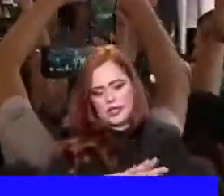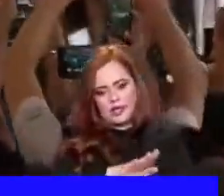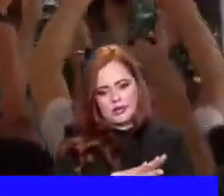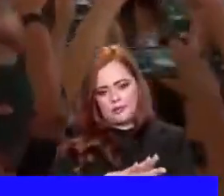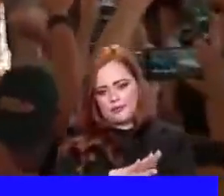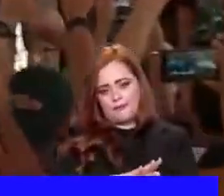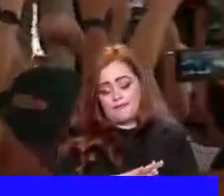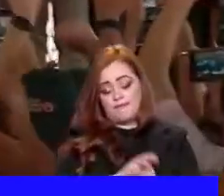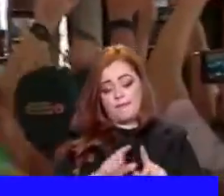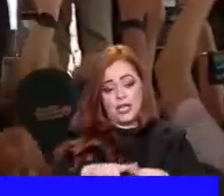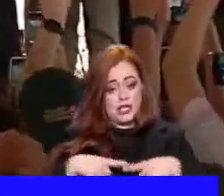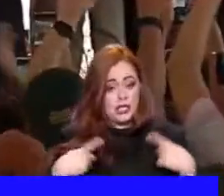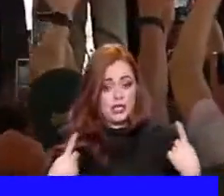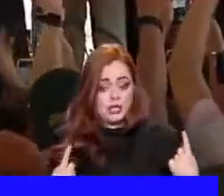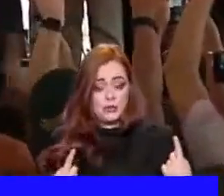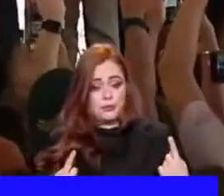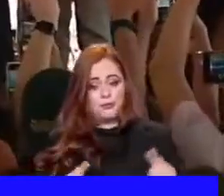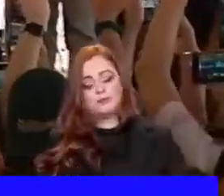Então,